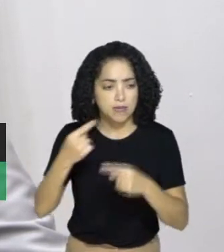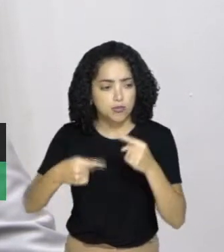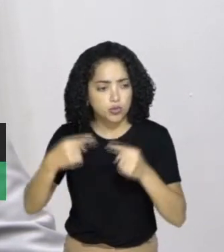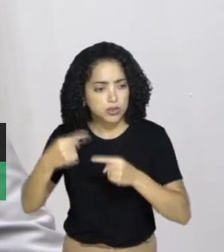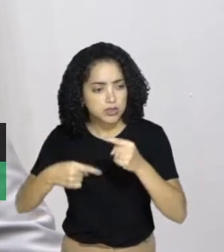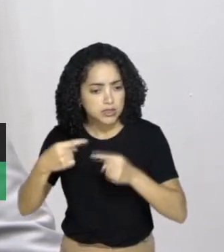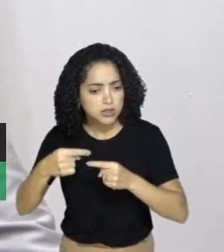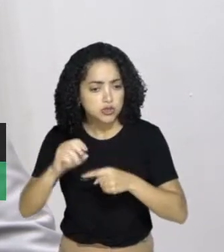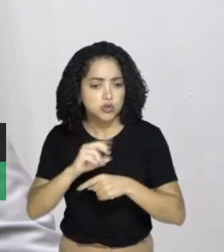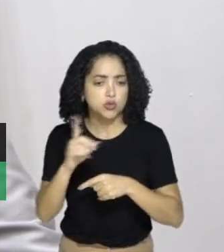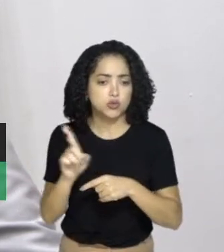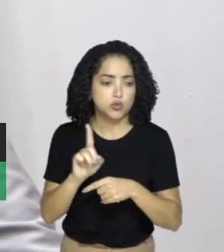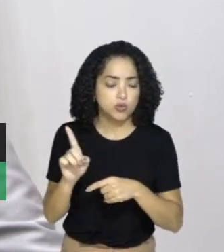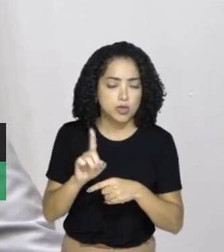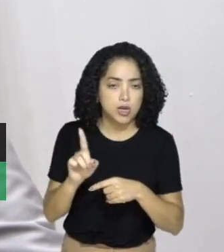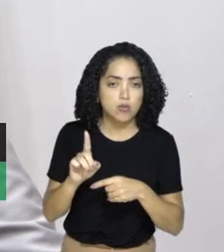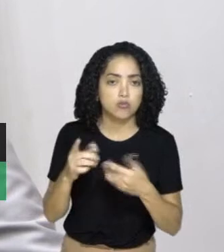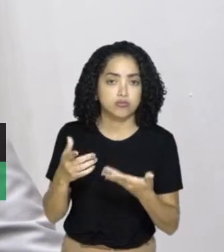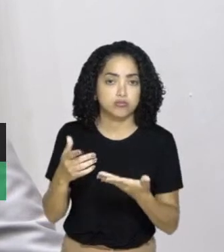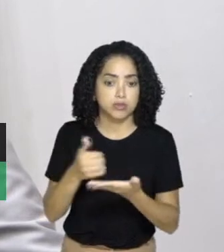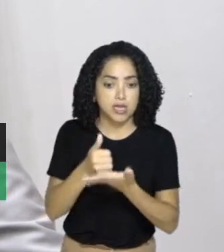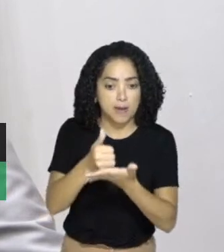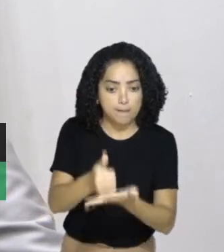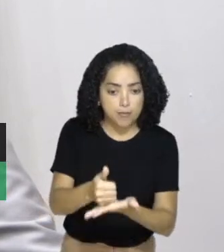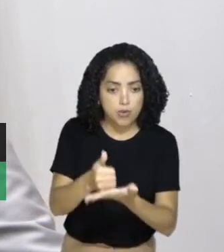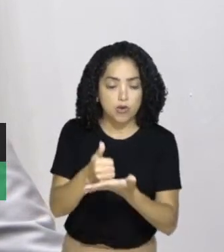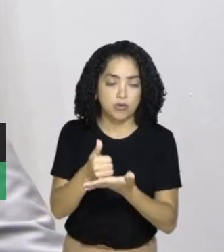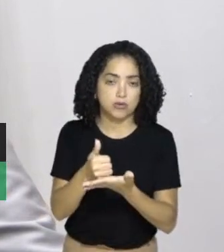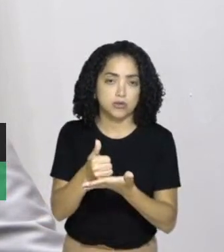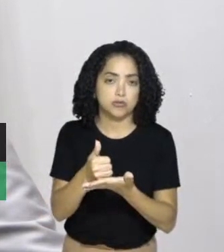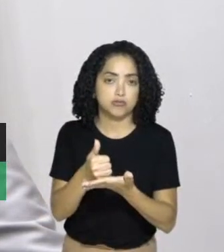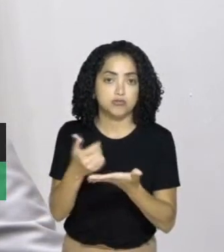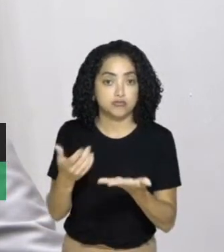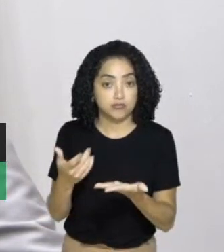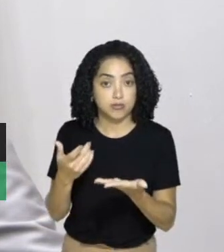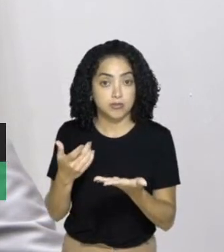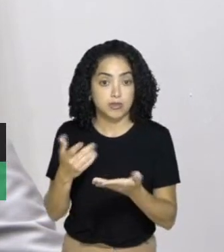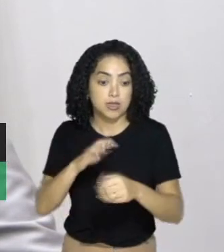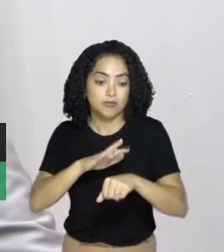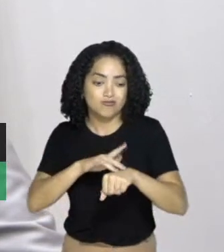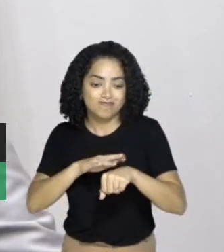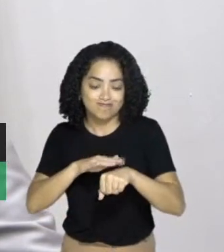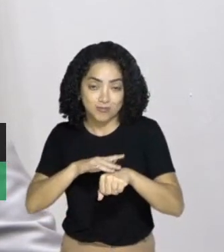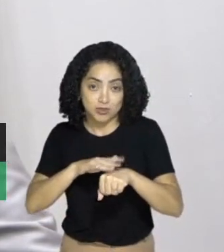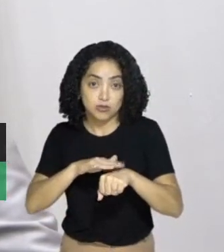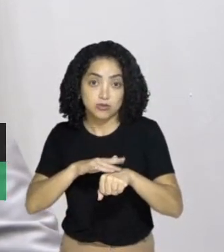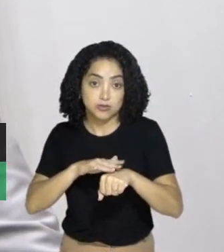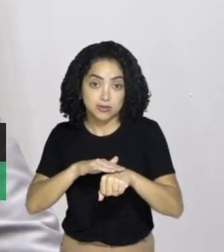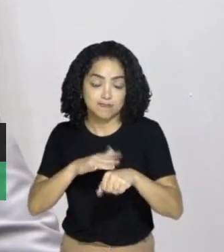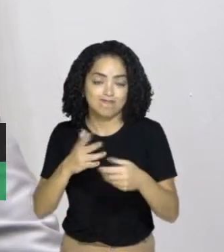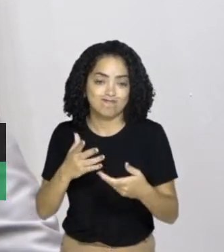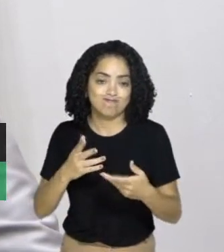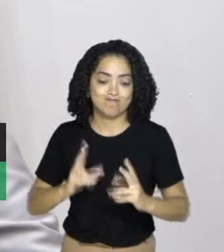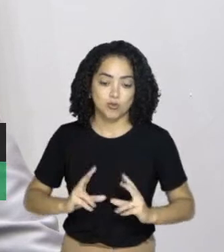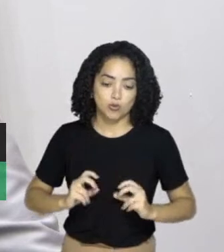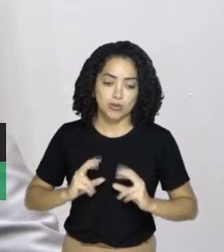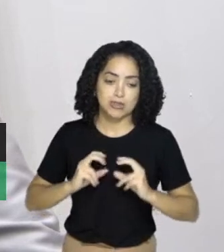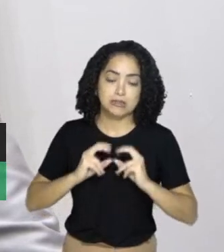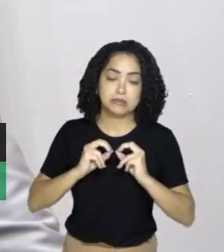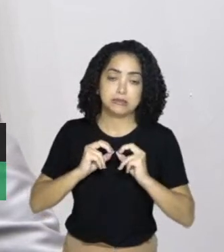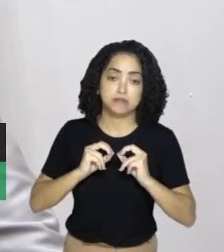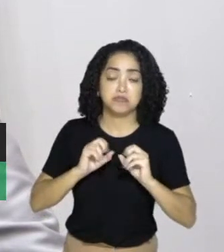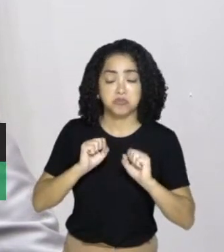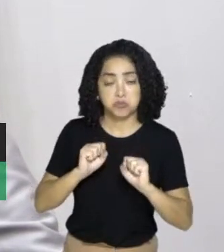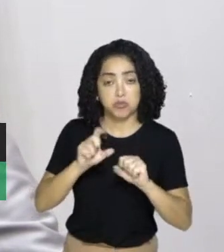abraçam os momentos difíceis das doenças, da doença, no momento de câncer. Ela não pode escolher.